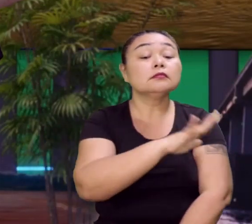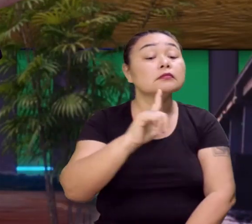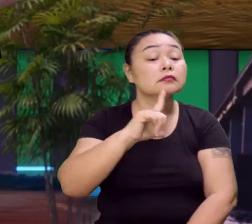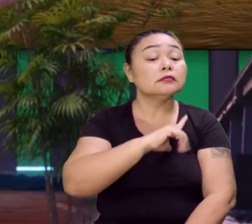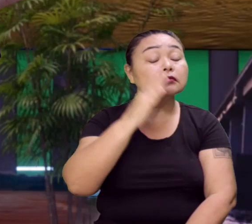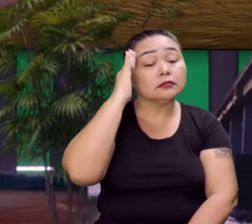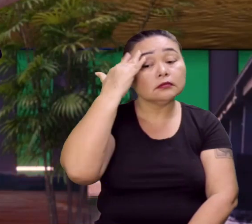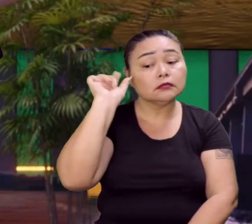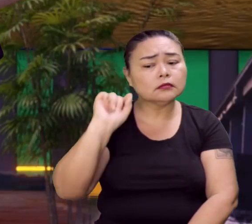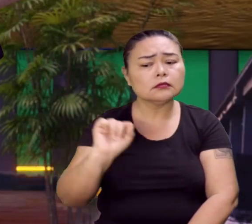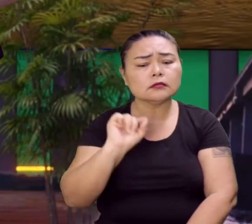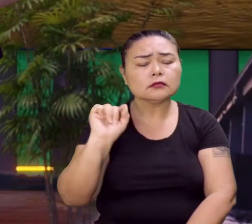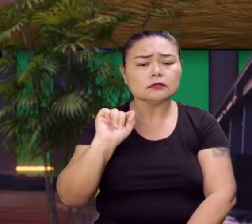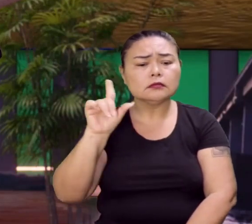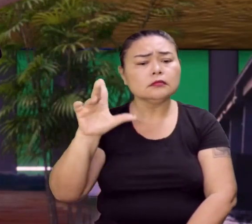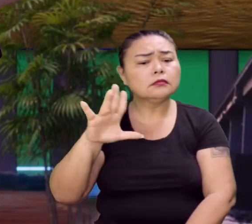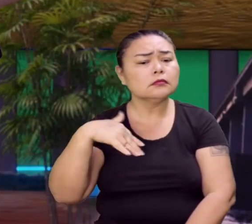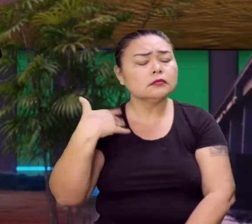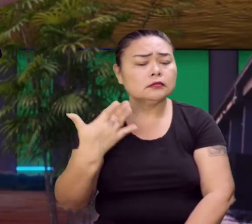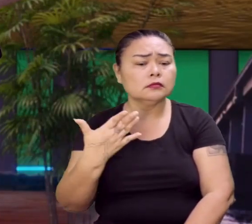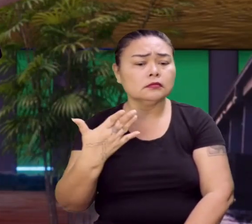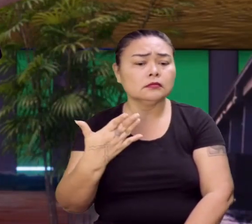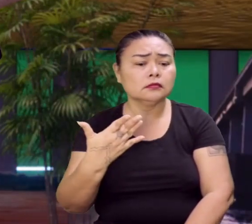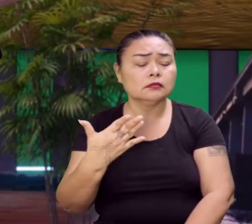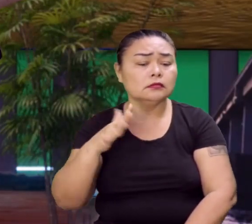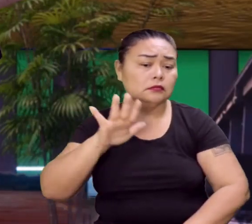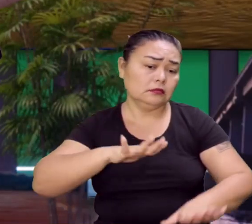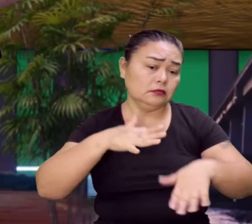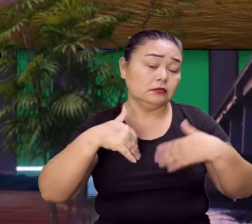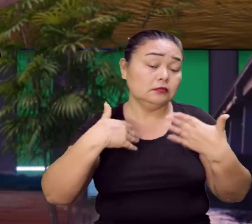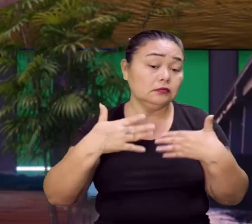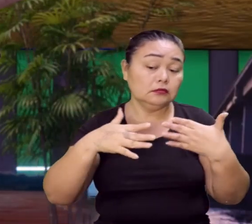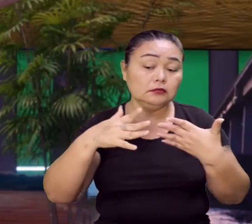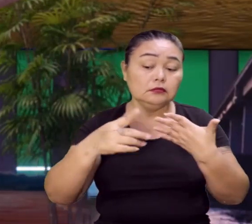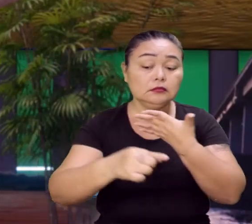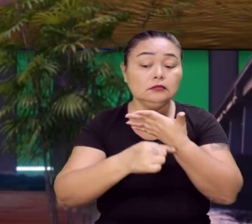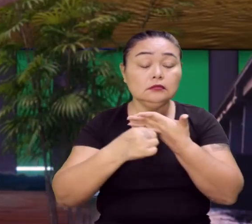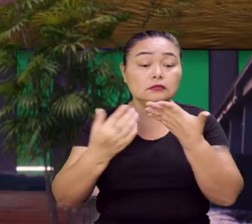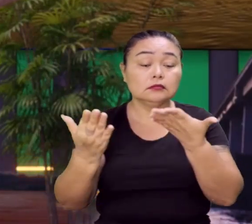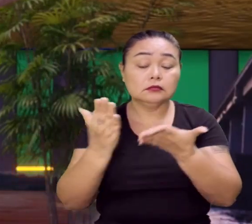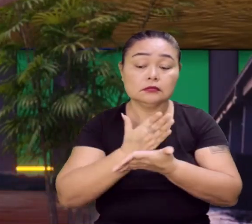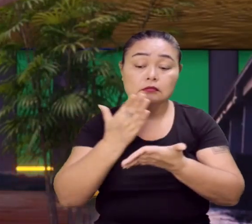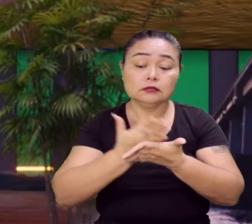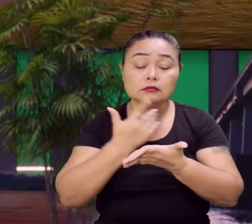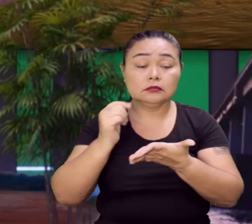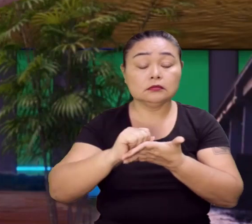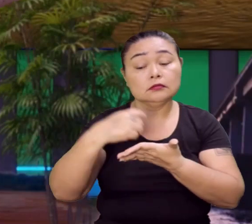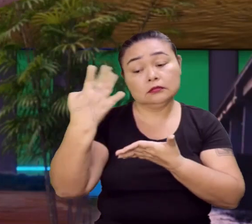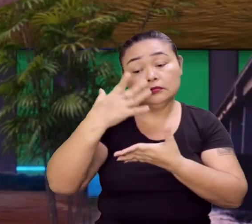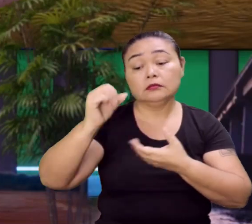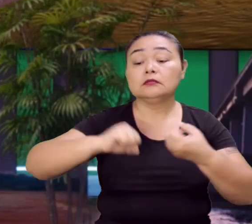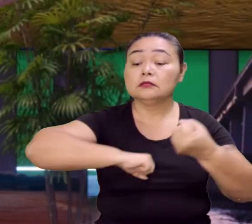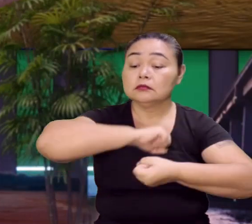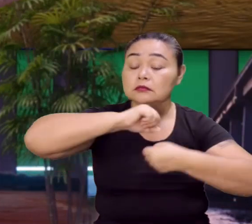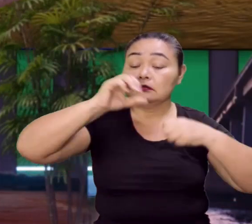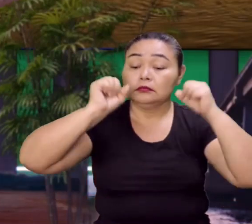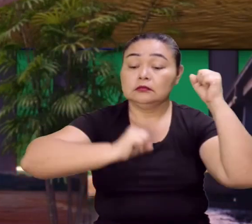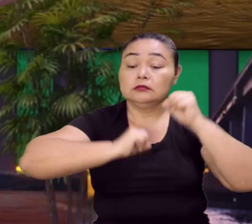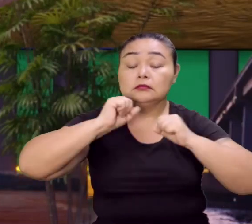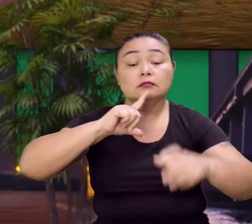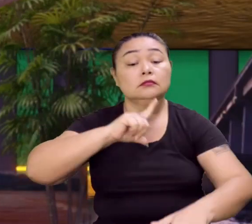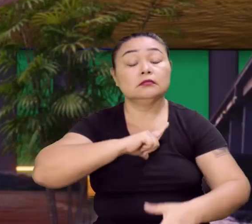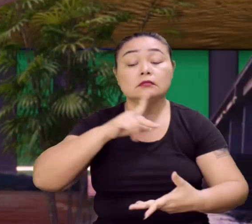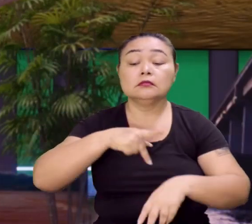disso? Que, embora estejamos já, alguns autores abordam a 4ª Revolução Industrial, tem